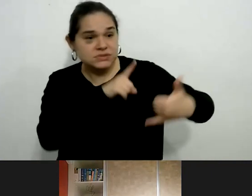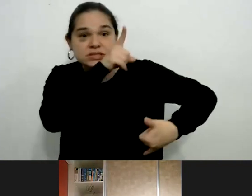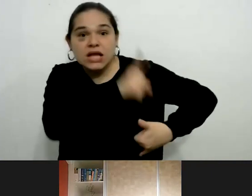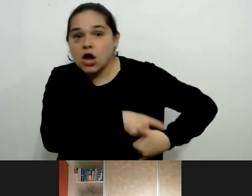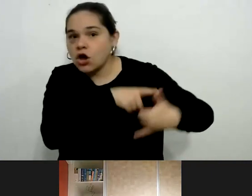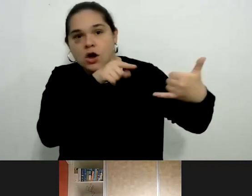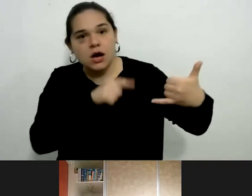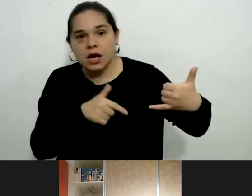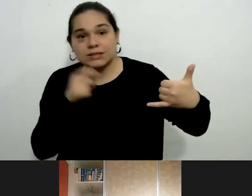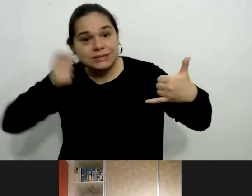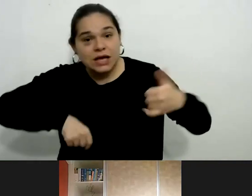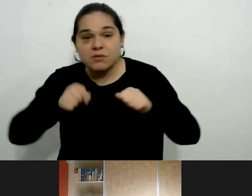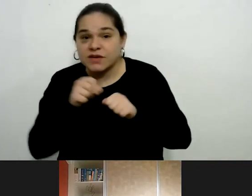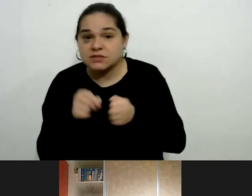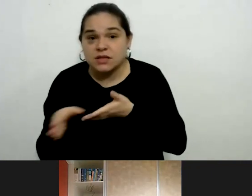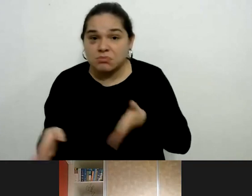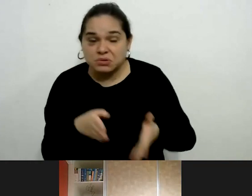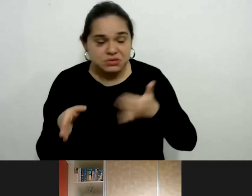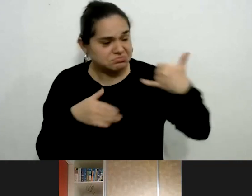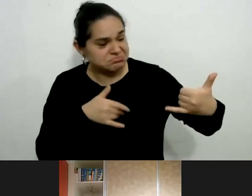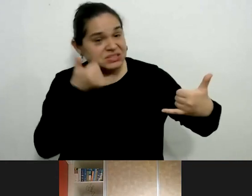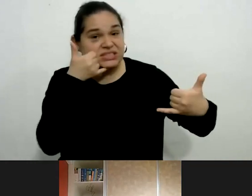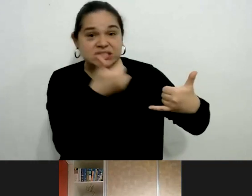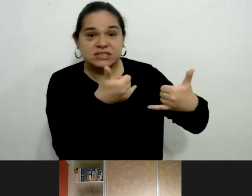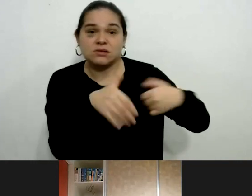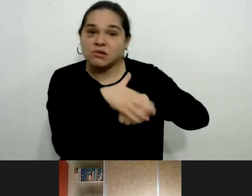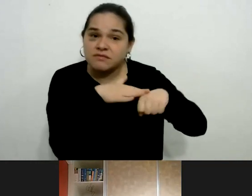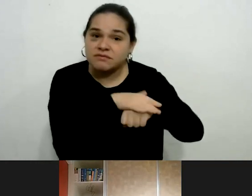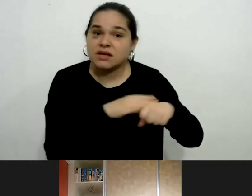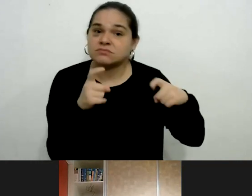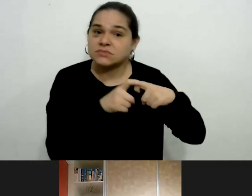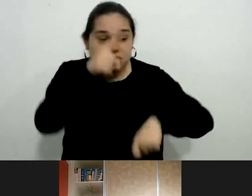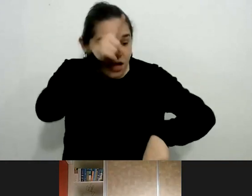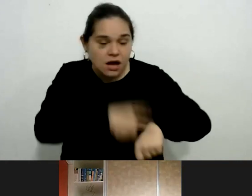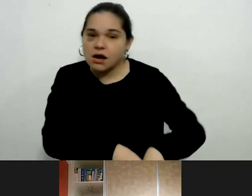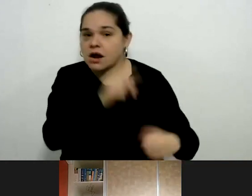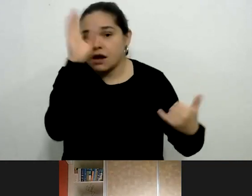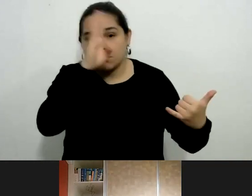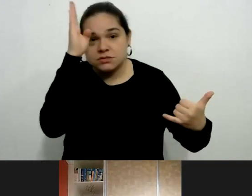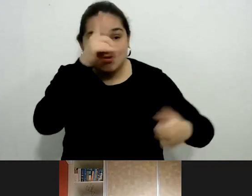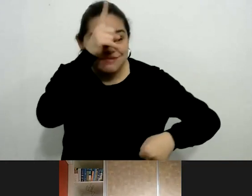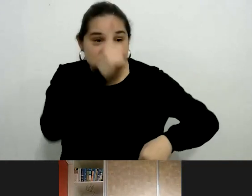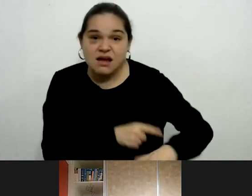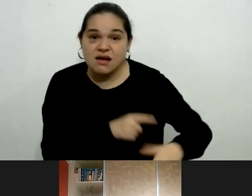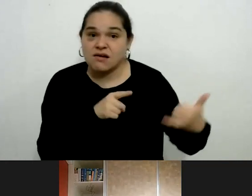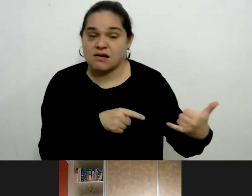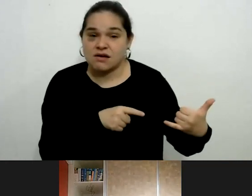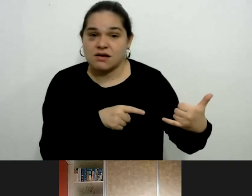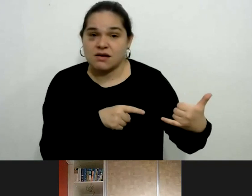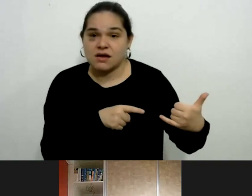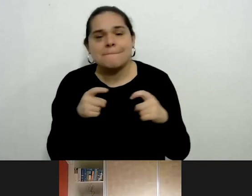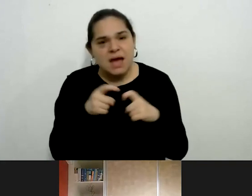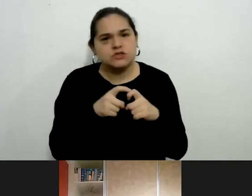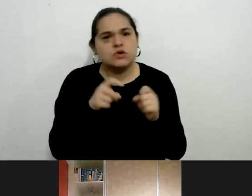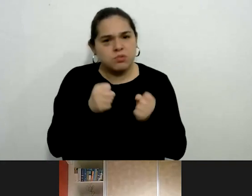linha de montagem, se precisar for, e fazer a consulta no mesmo momento ali, e o médico pode lançar o atestado nessa